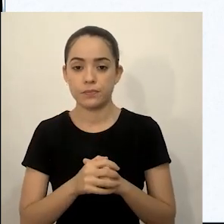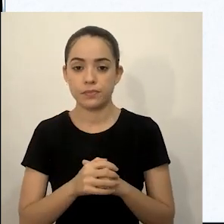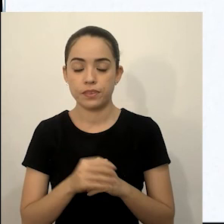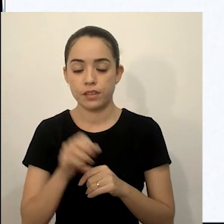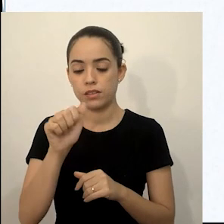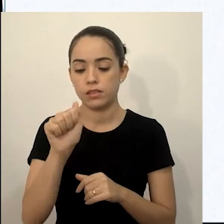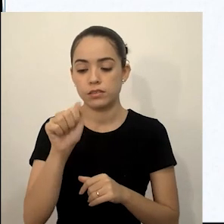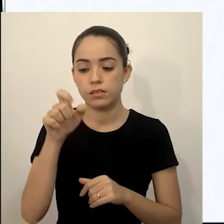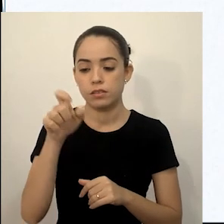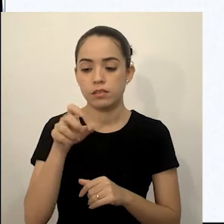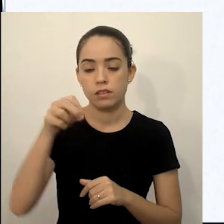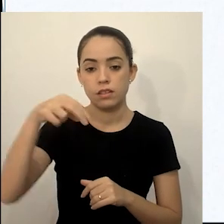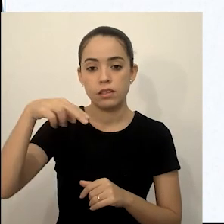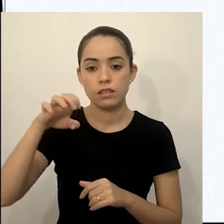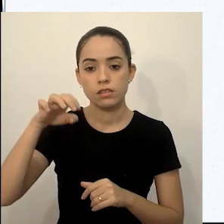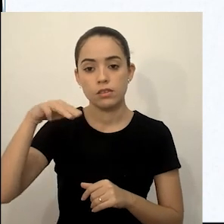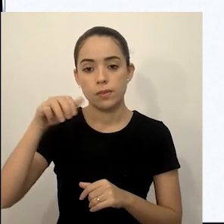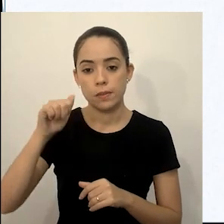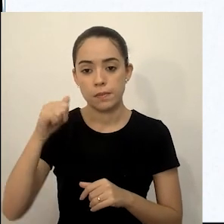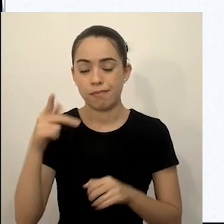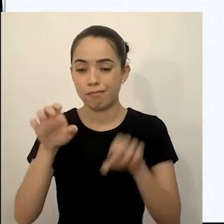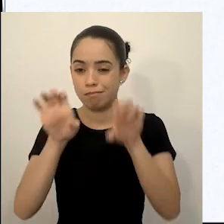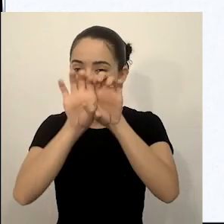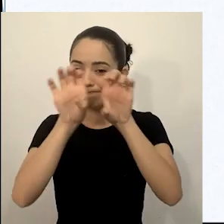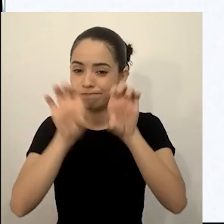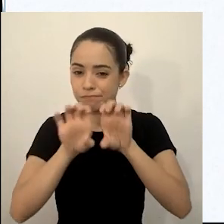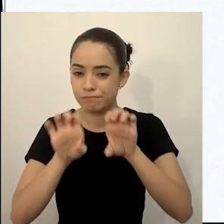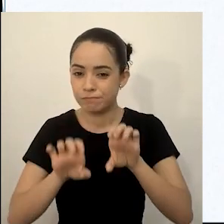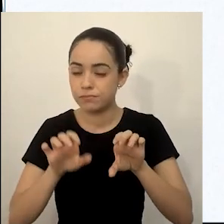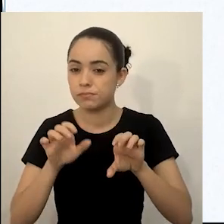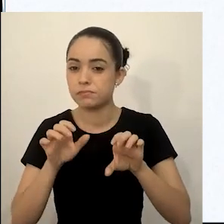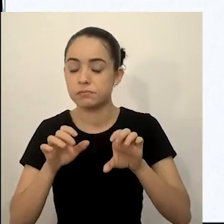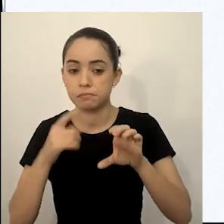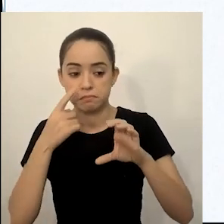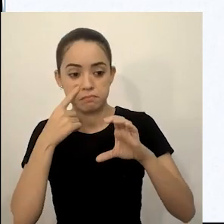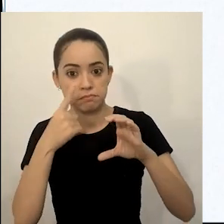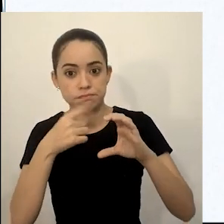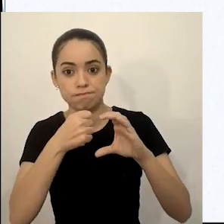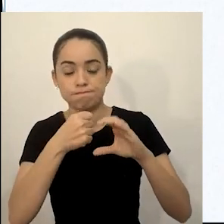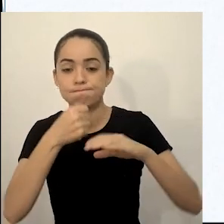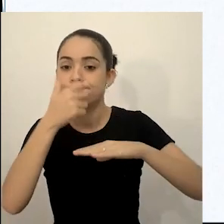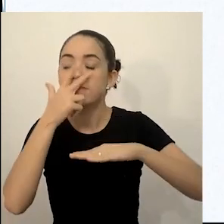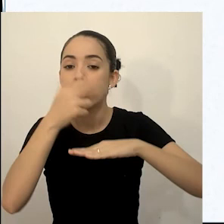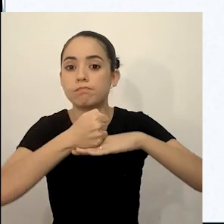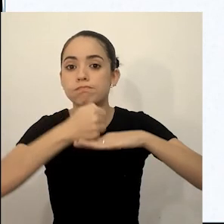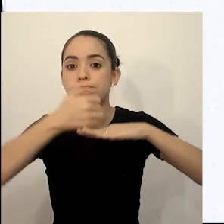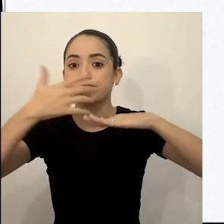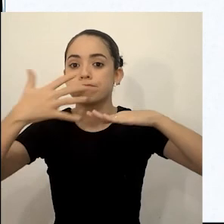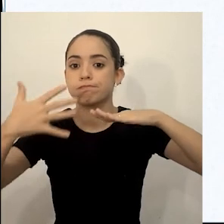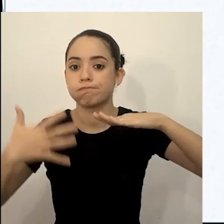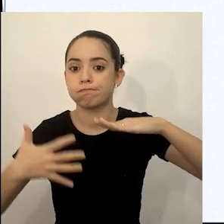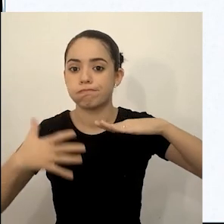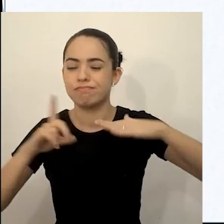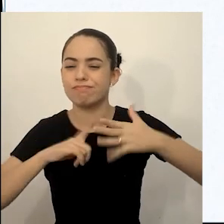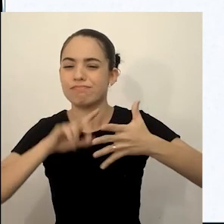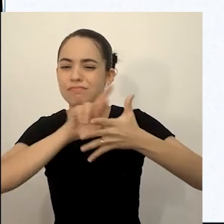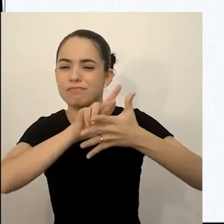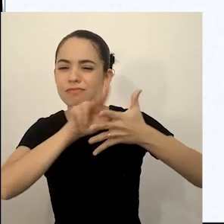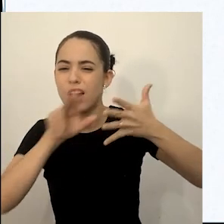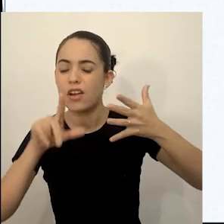A estrutura do axonema é complexa, composta por